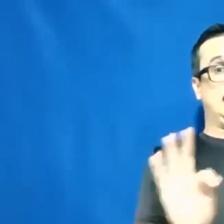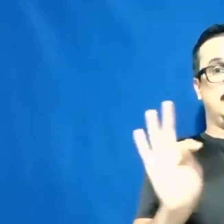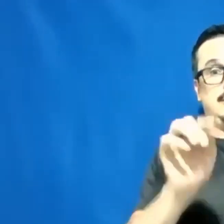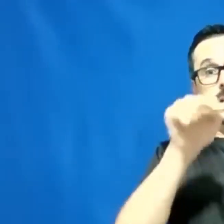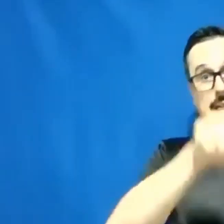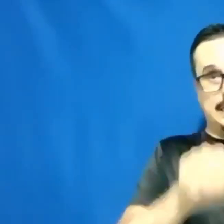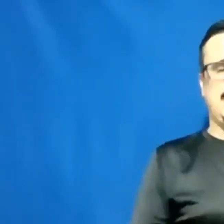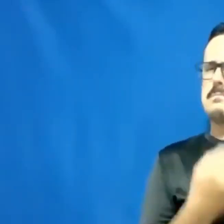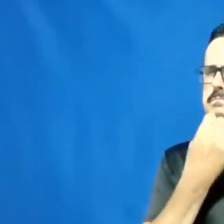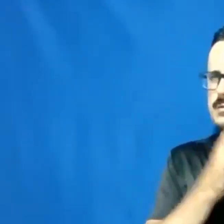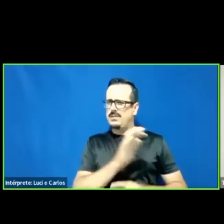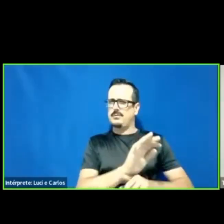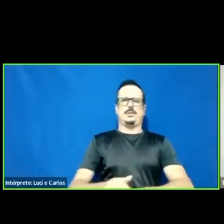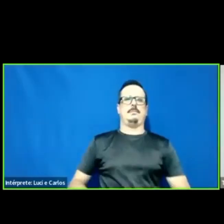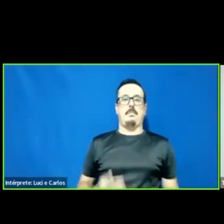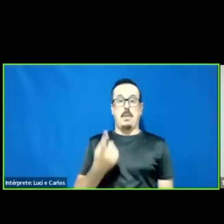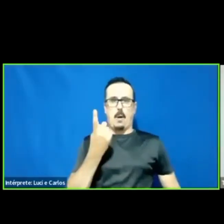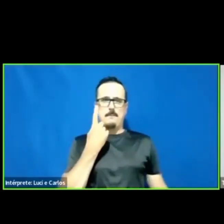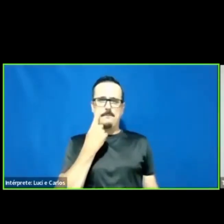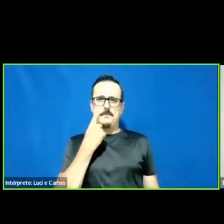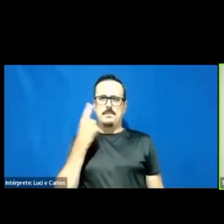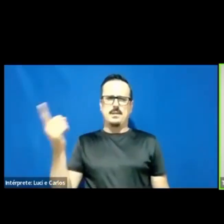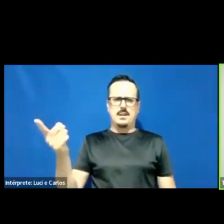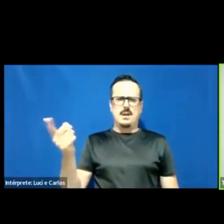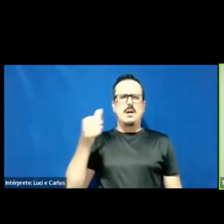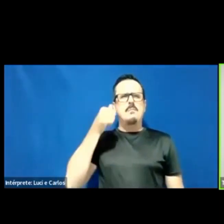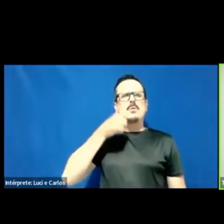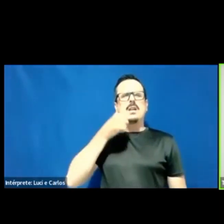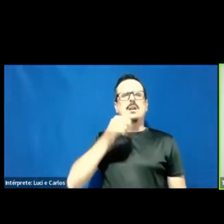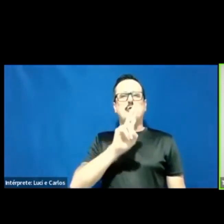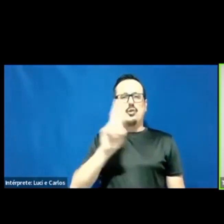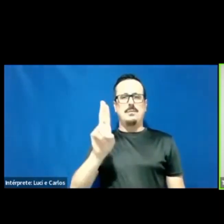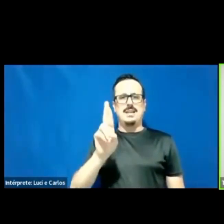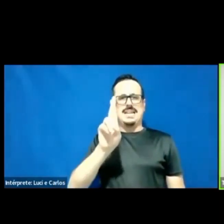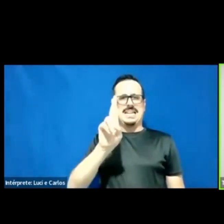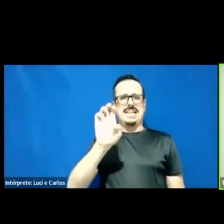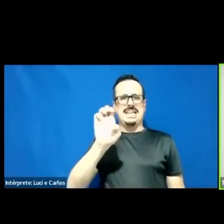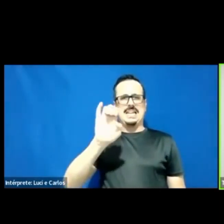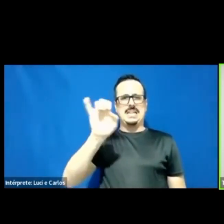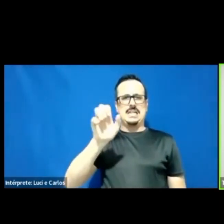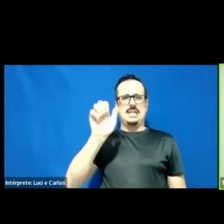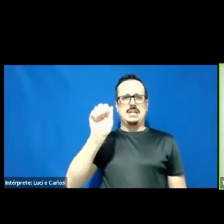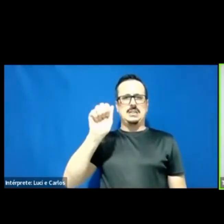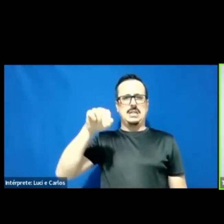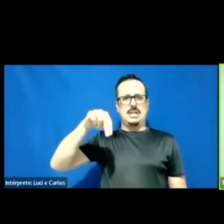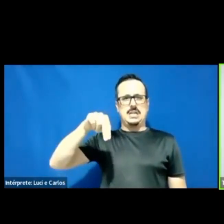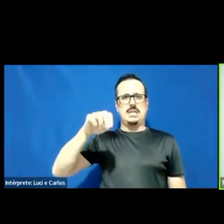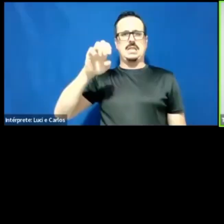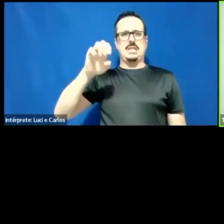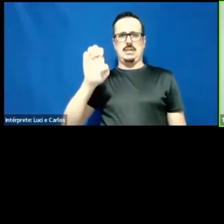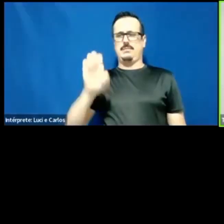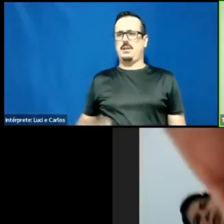aqui agora com a Rejane lá de Fortaleza. Rejane, vamos trazer a Rejane aqui para o